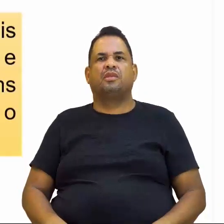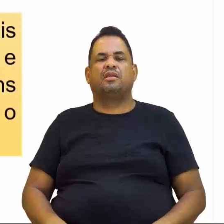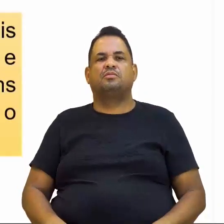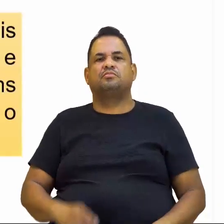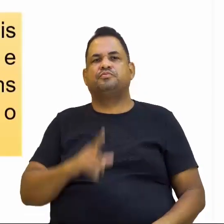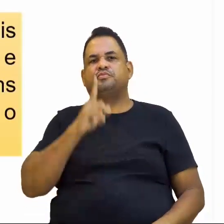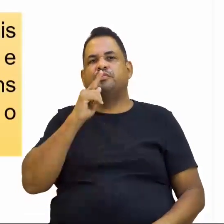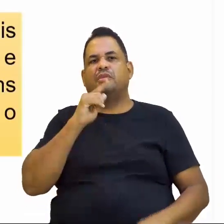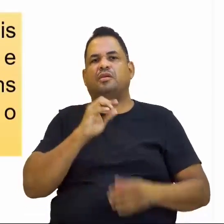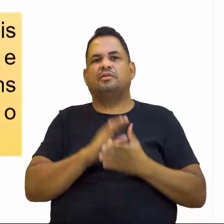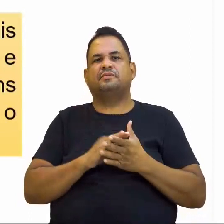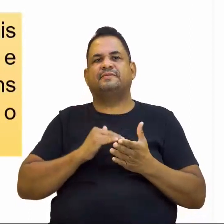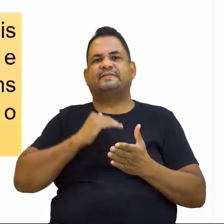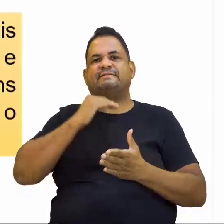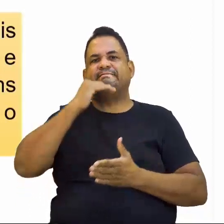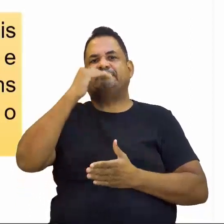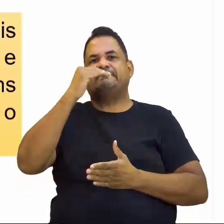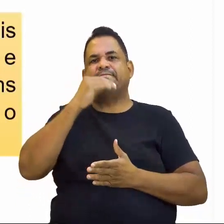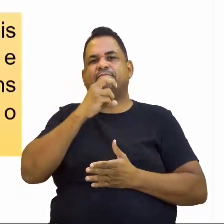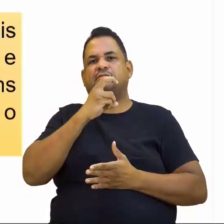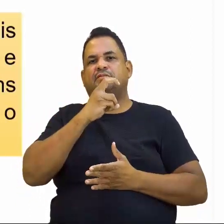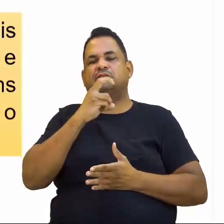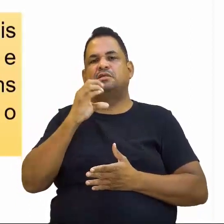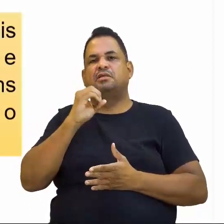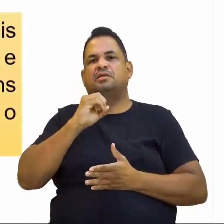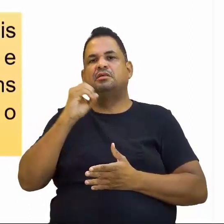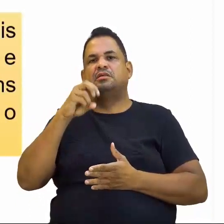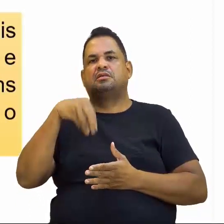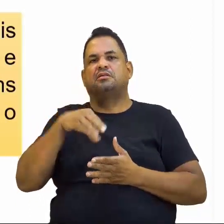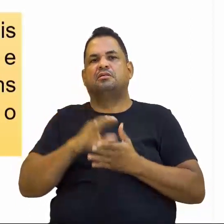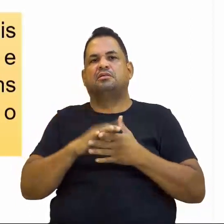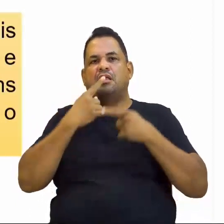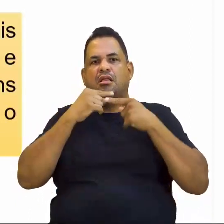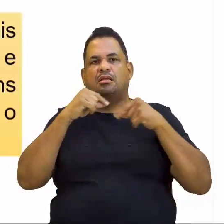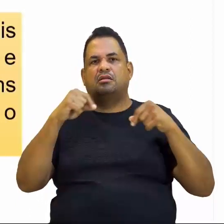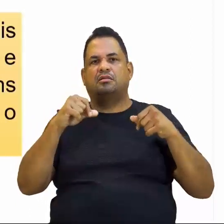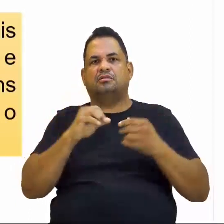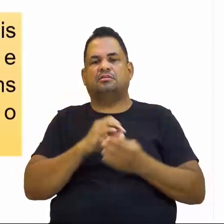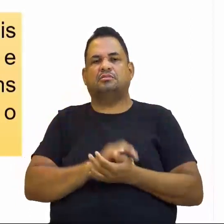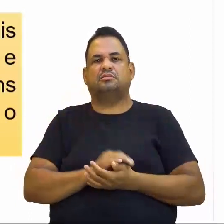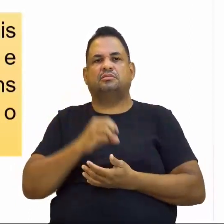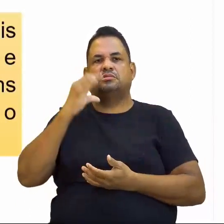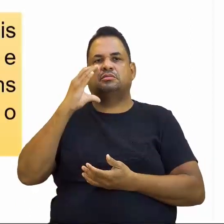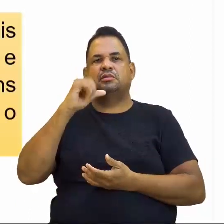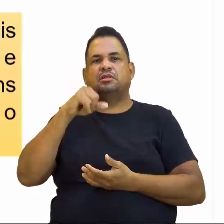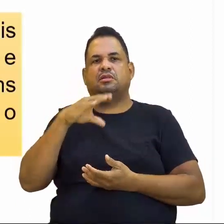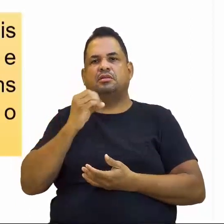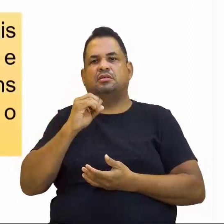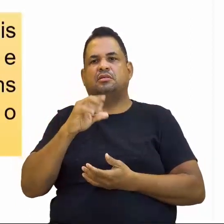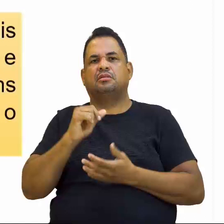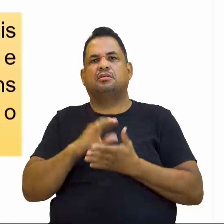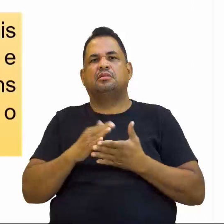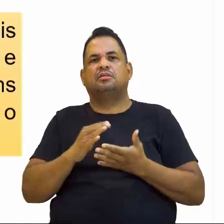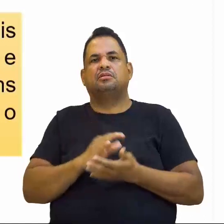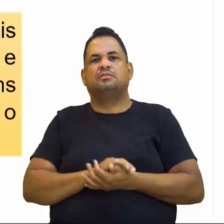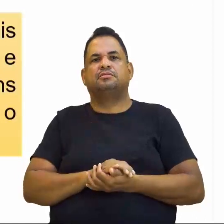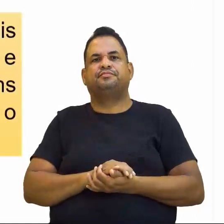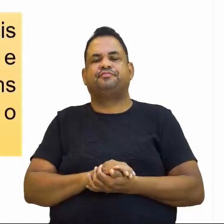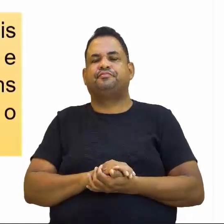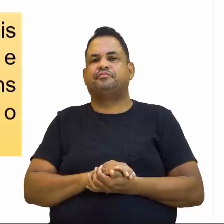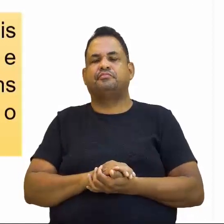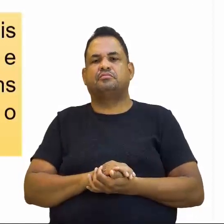contém mais de 500 miligramas por litro de sais, no caso aqui sais do calcário, né? Sais de